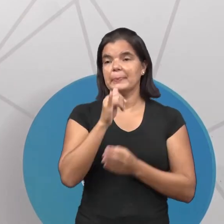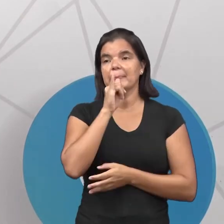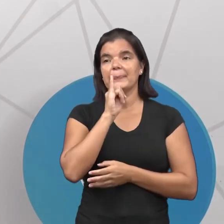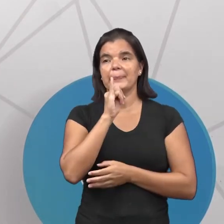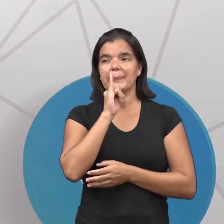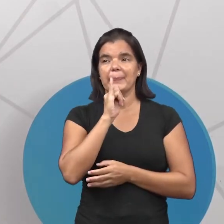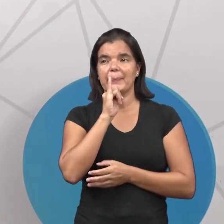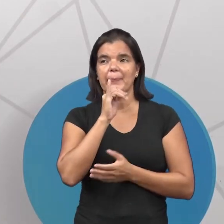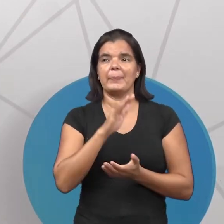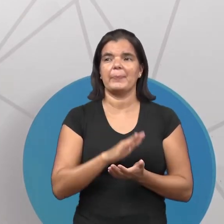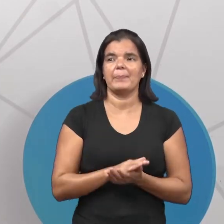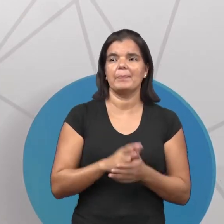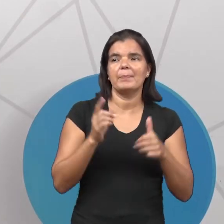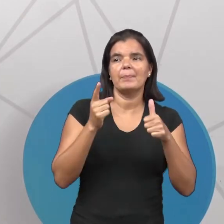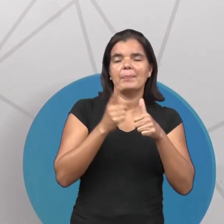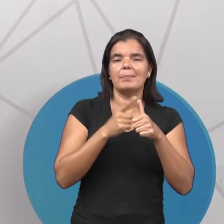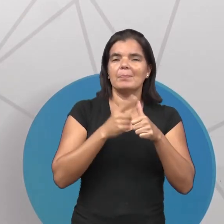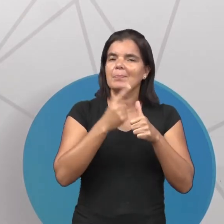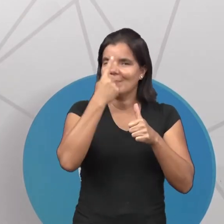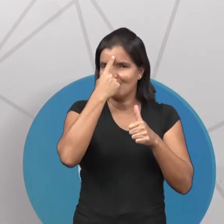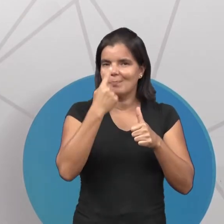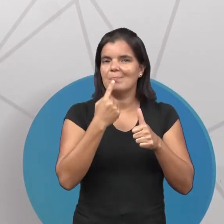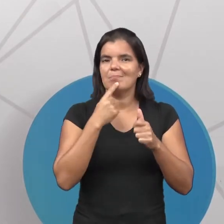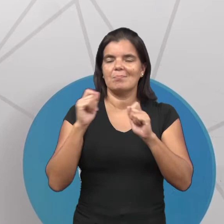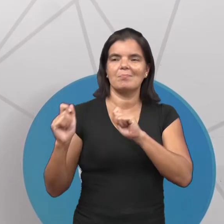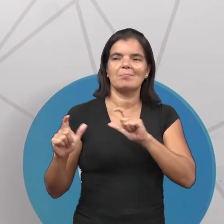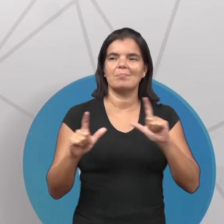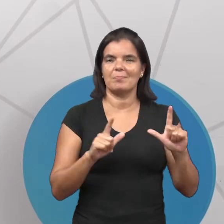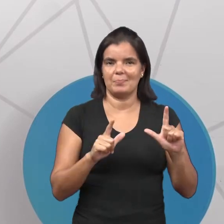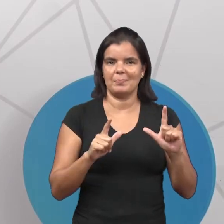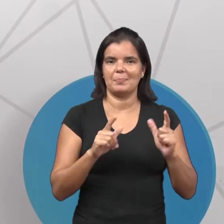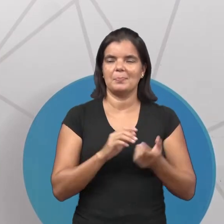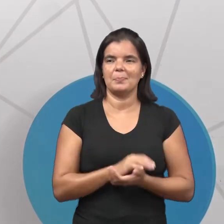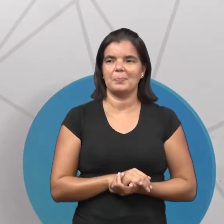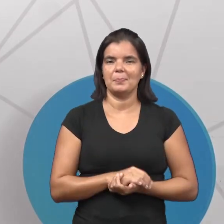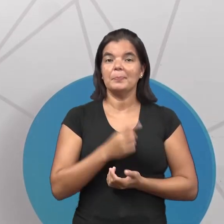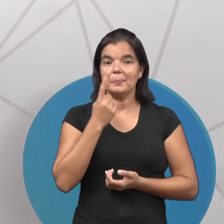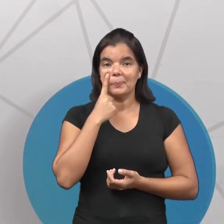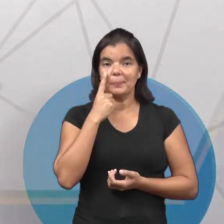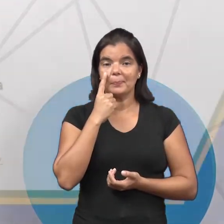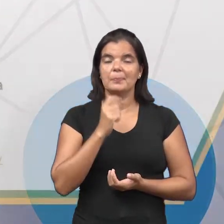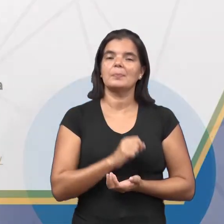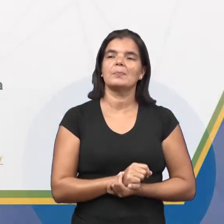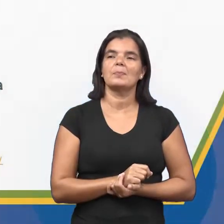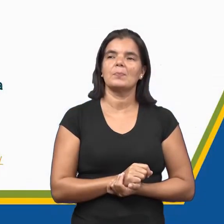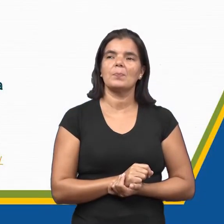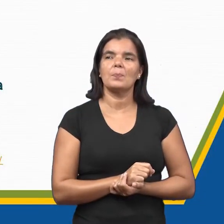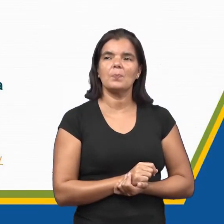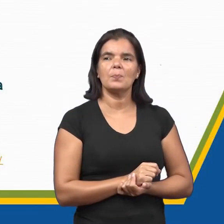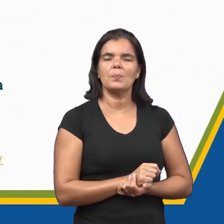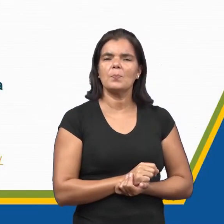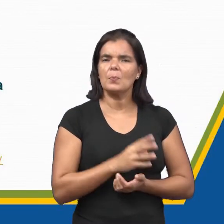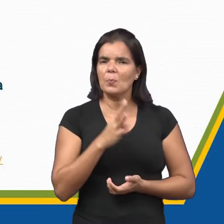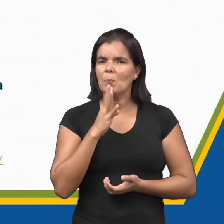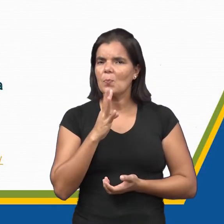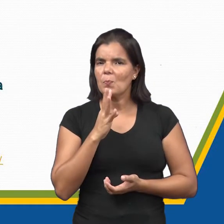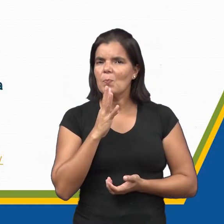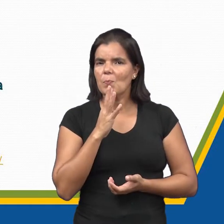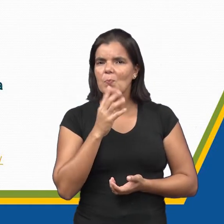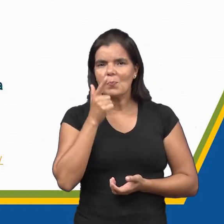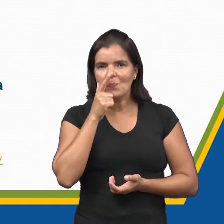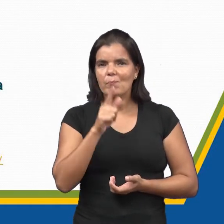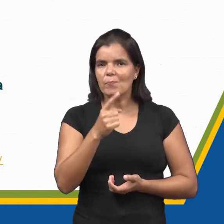exemplo, com a primeira imagem que eu trago para vocês. Vamos ver? Vocês conseguem observar